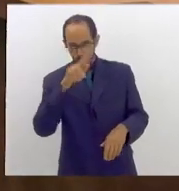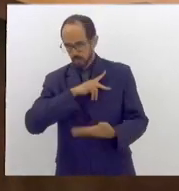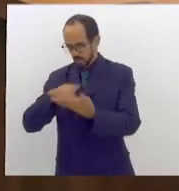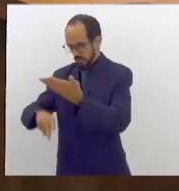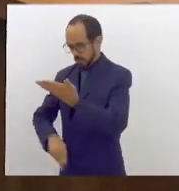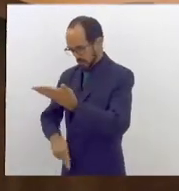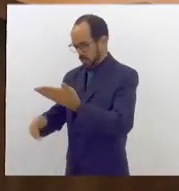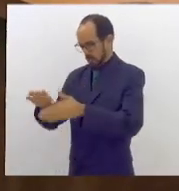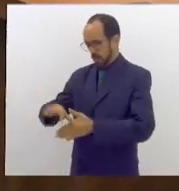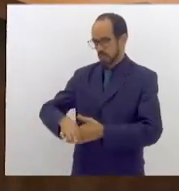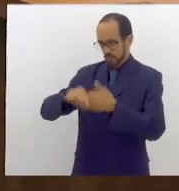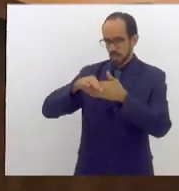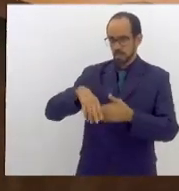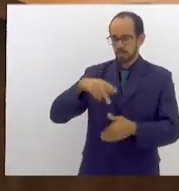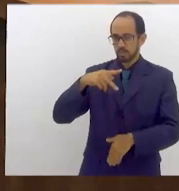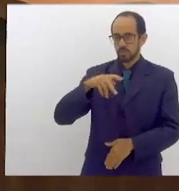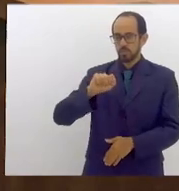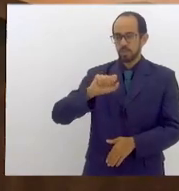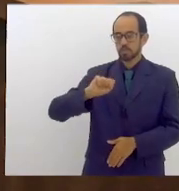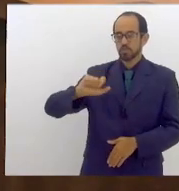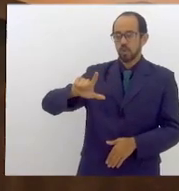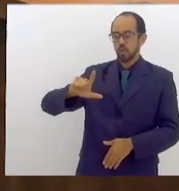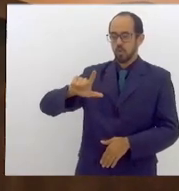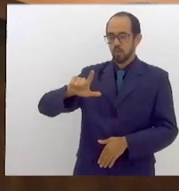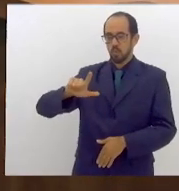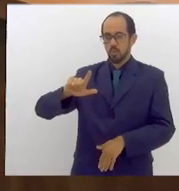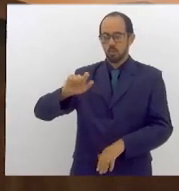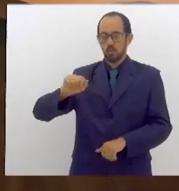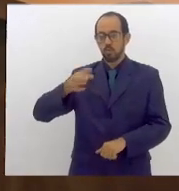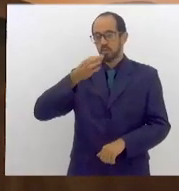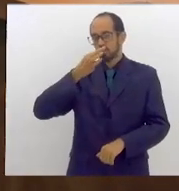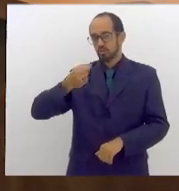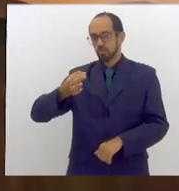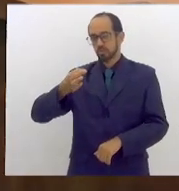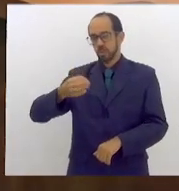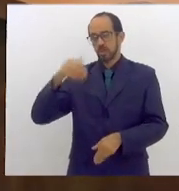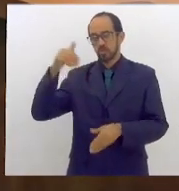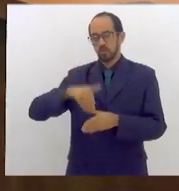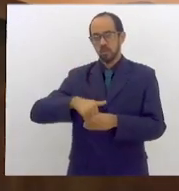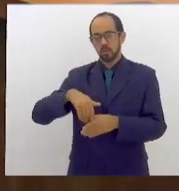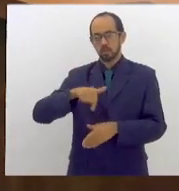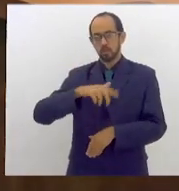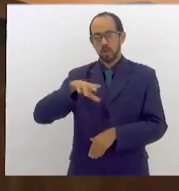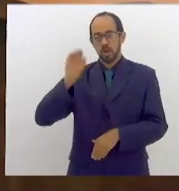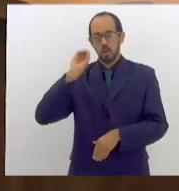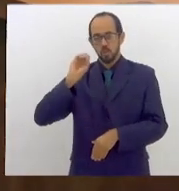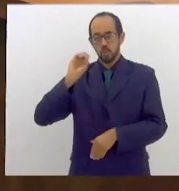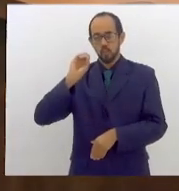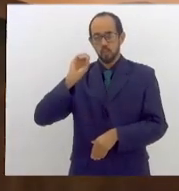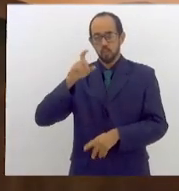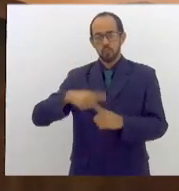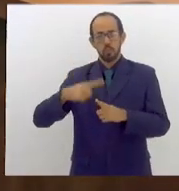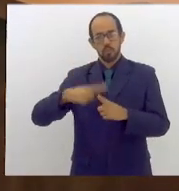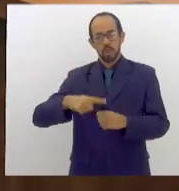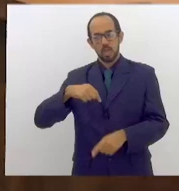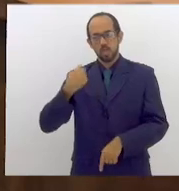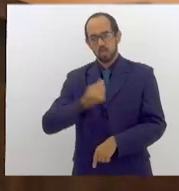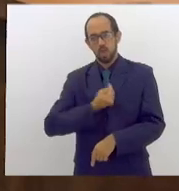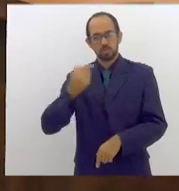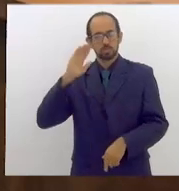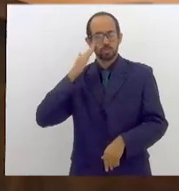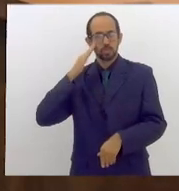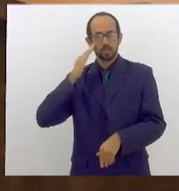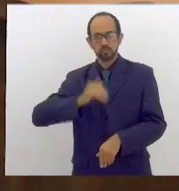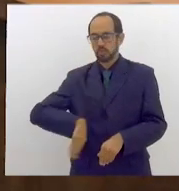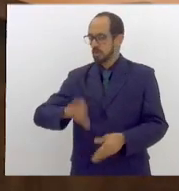a liderança do PSOL é sugere o voto não justamente porque a gente entende que esse orçamento